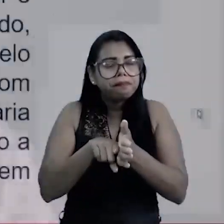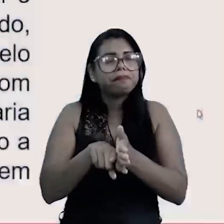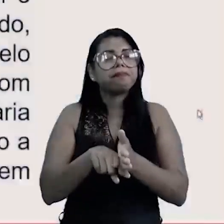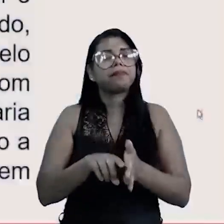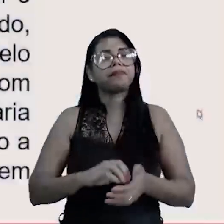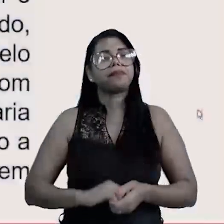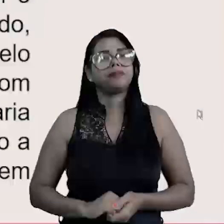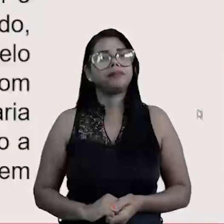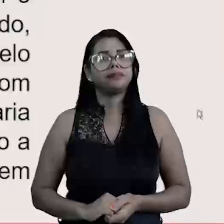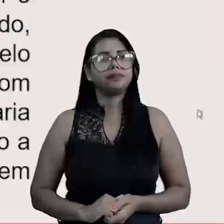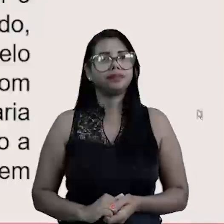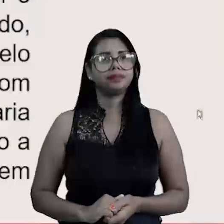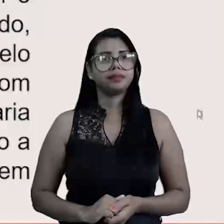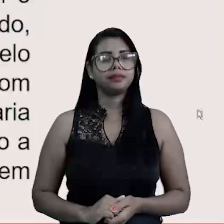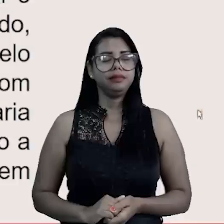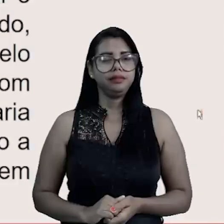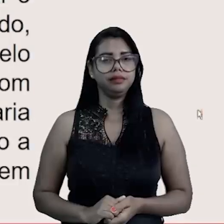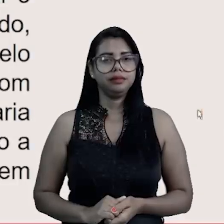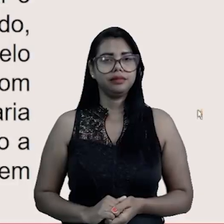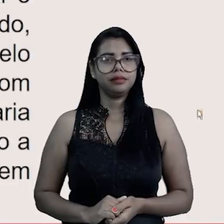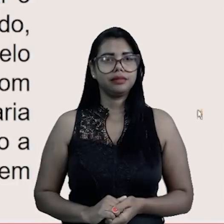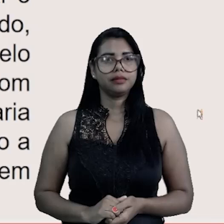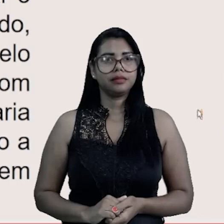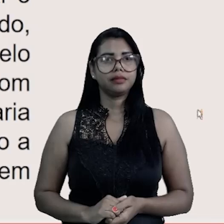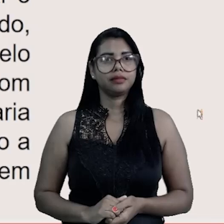seguindo. Segundo o IBGE,